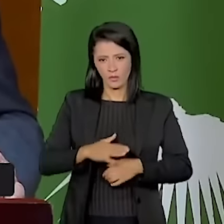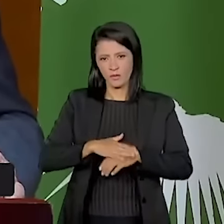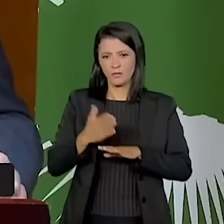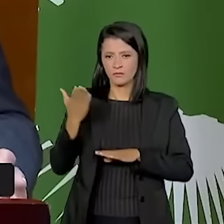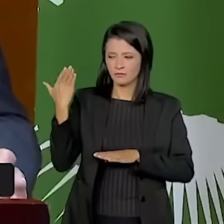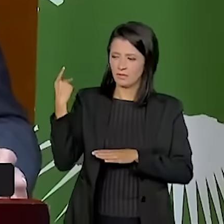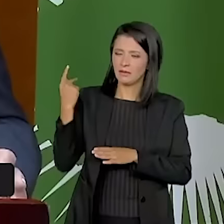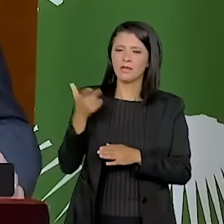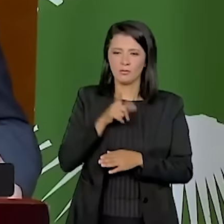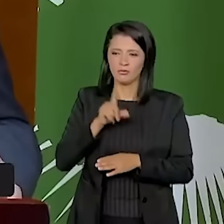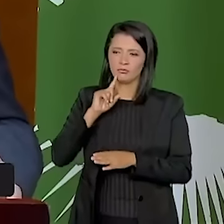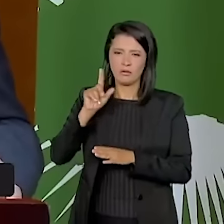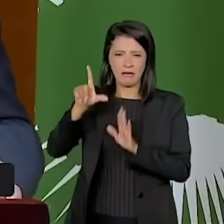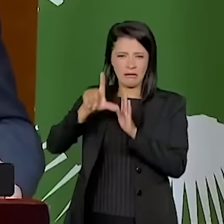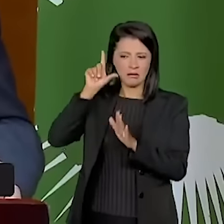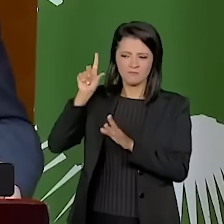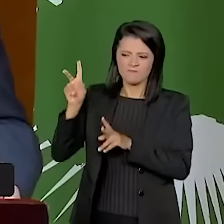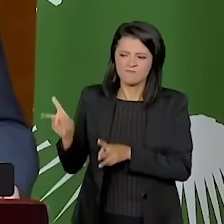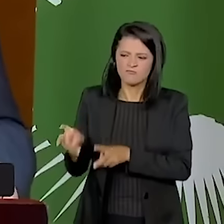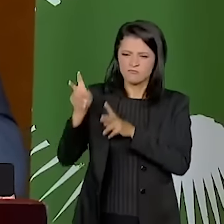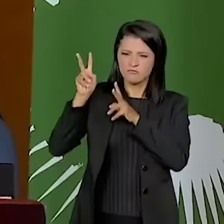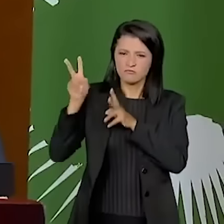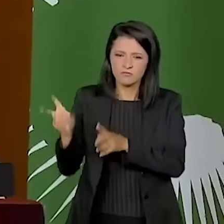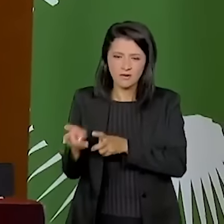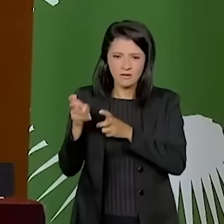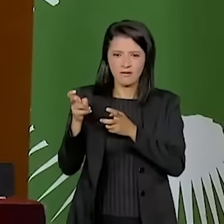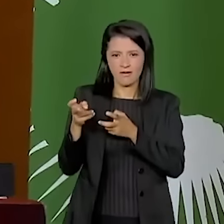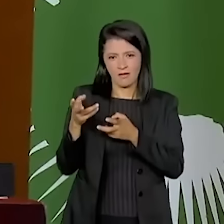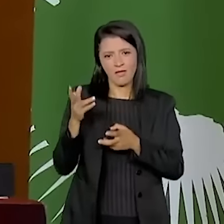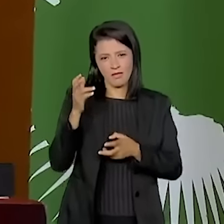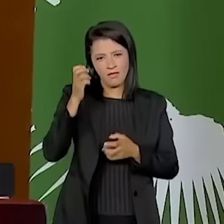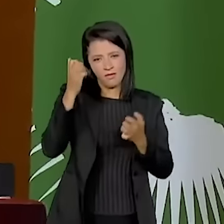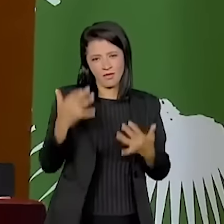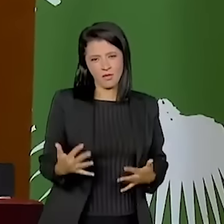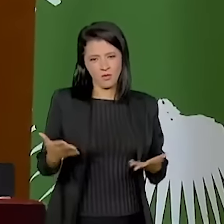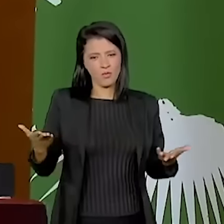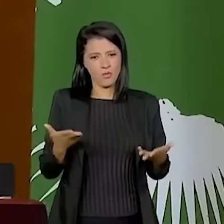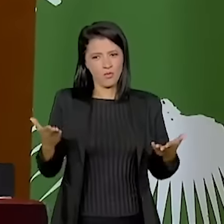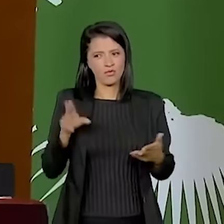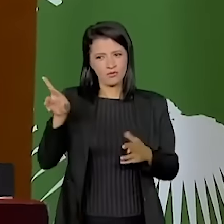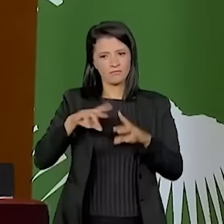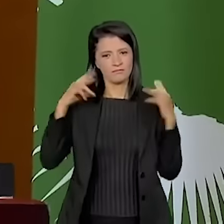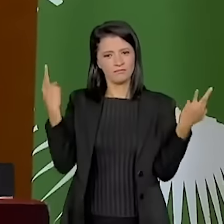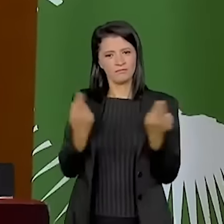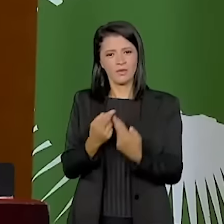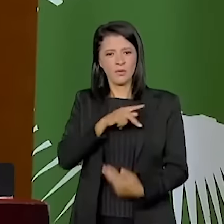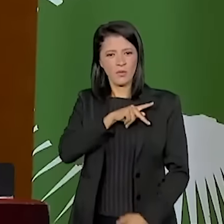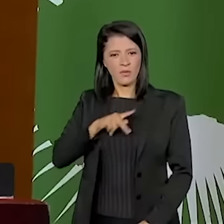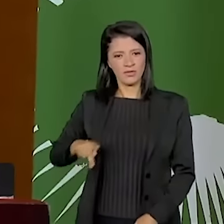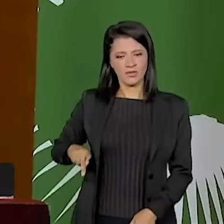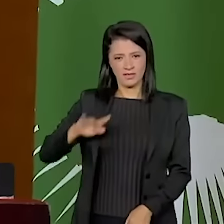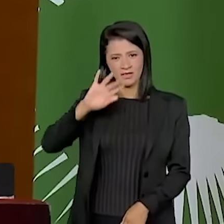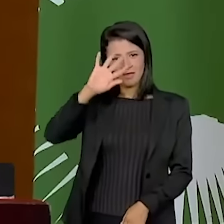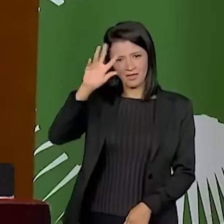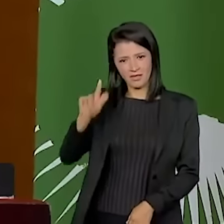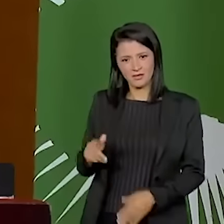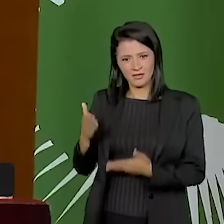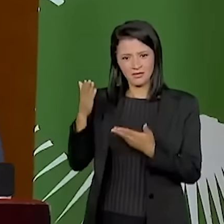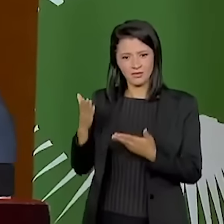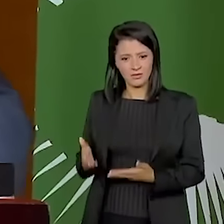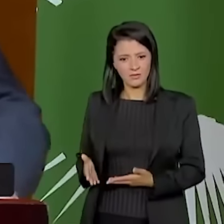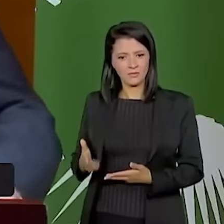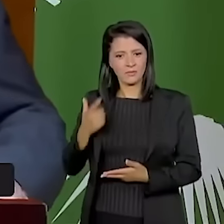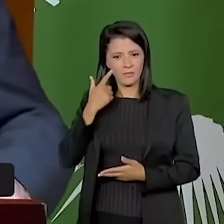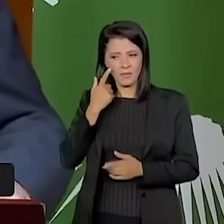durante muito tempo foram explorados, né? Eu disse hoje, na reunião com o presidente africano,